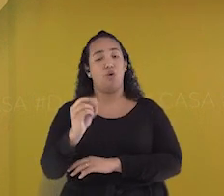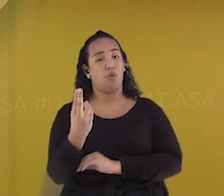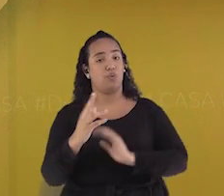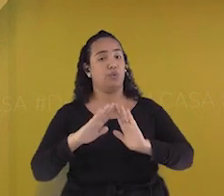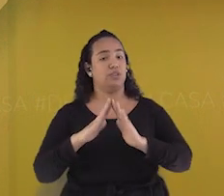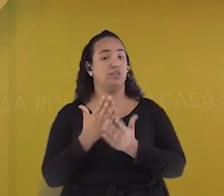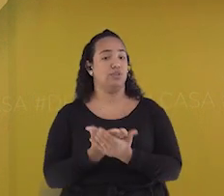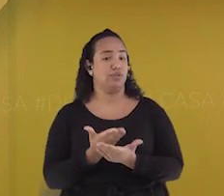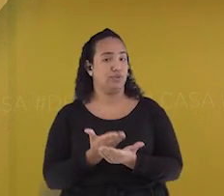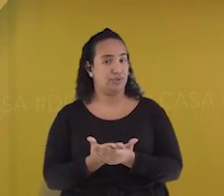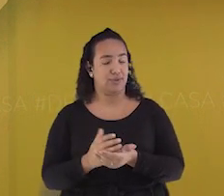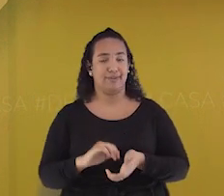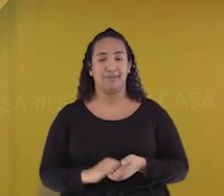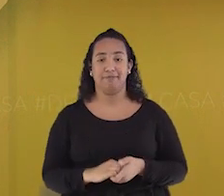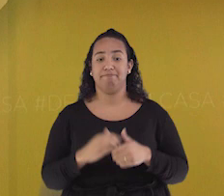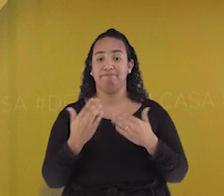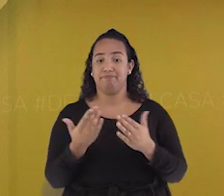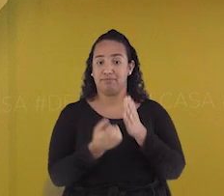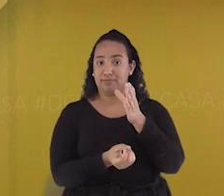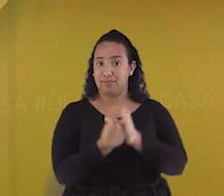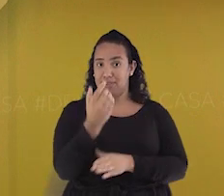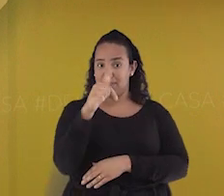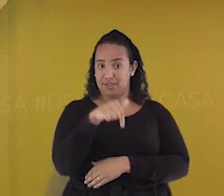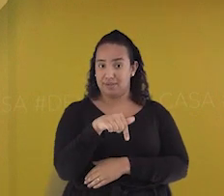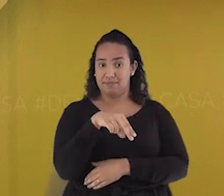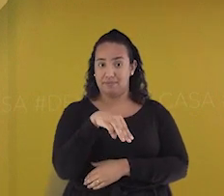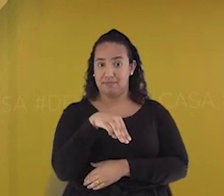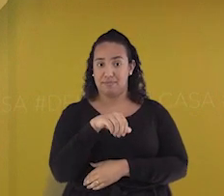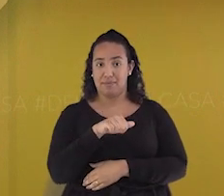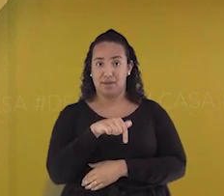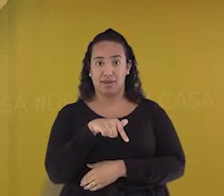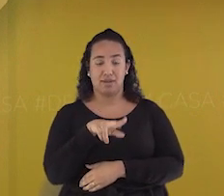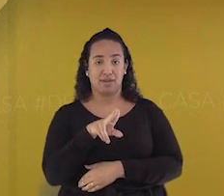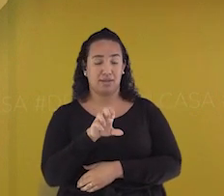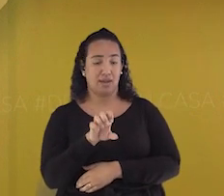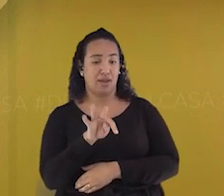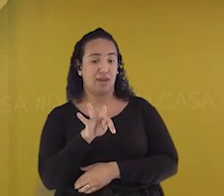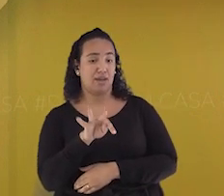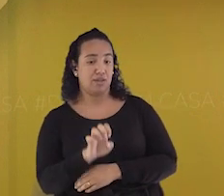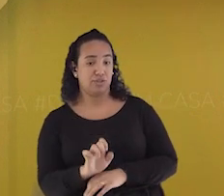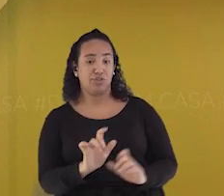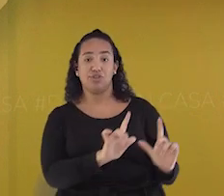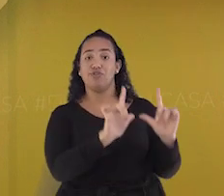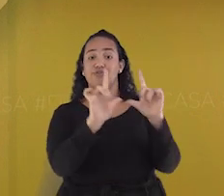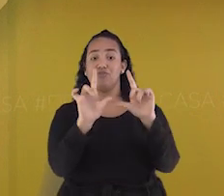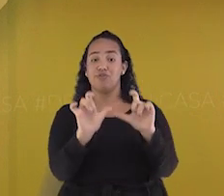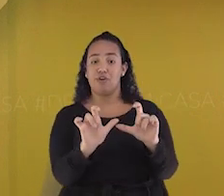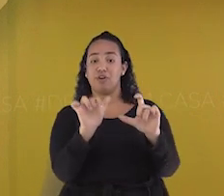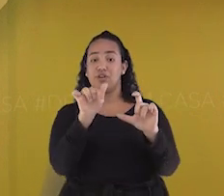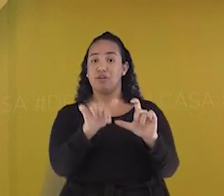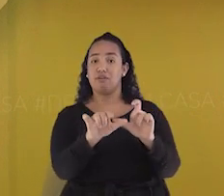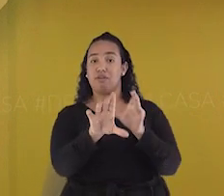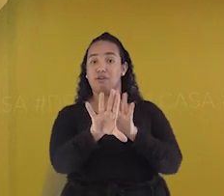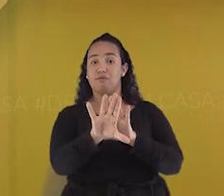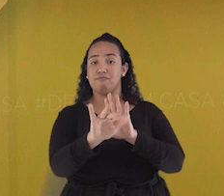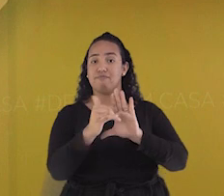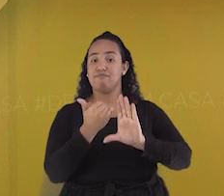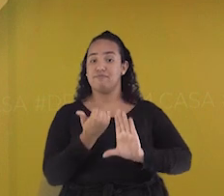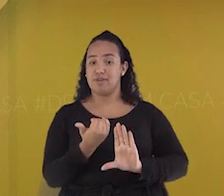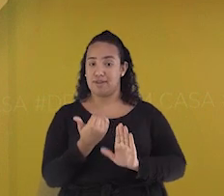sua escola. Faça essa maquete e nos envie a foto do relevo que você